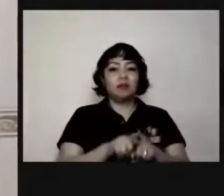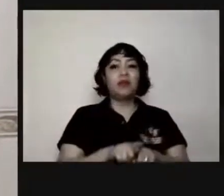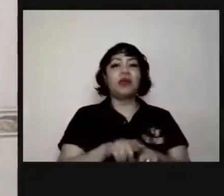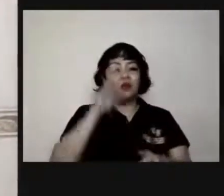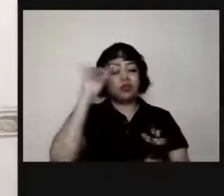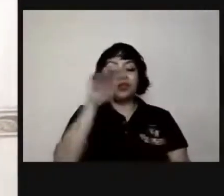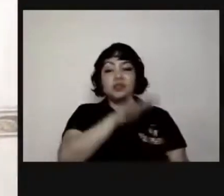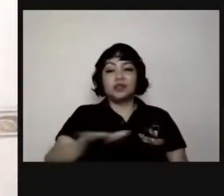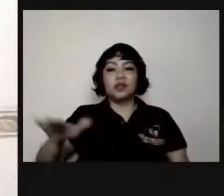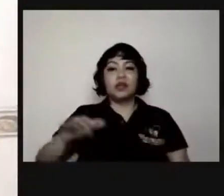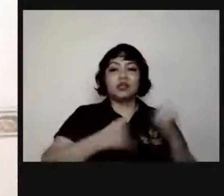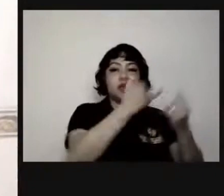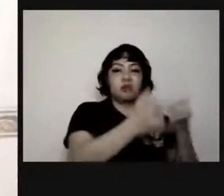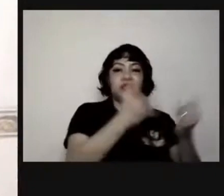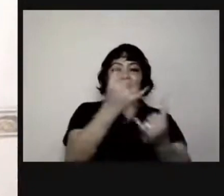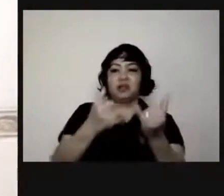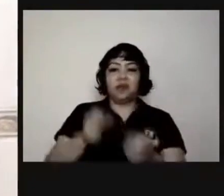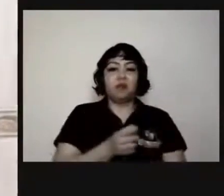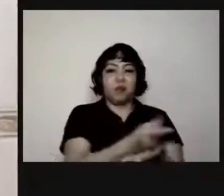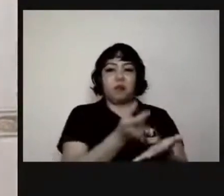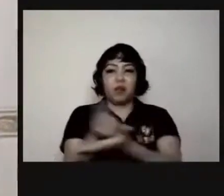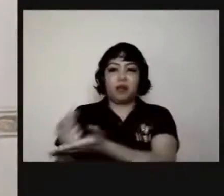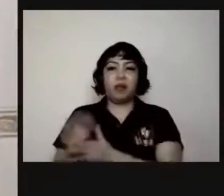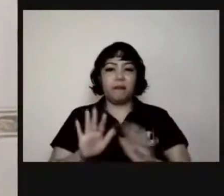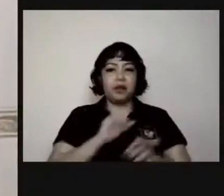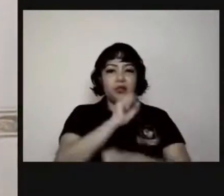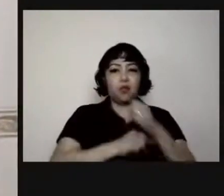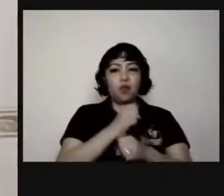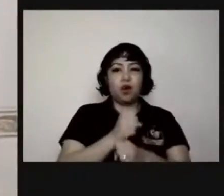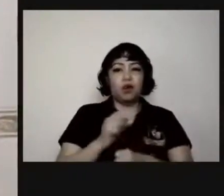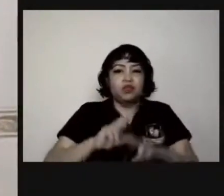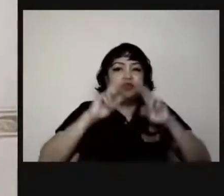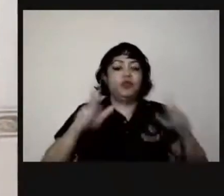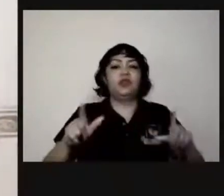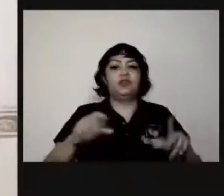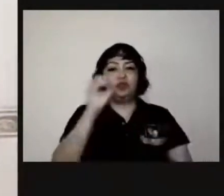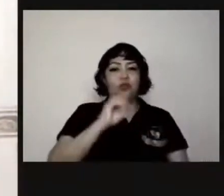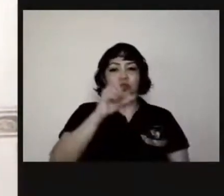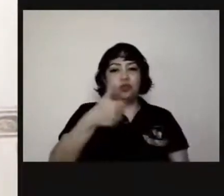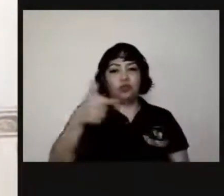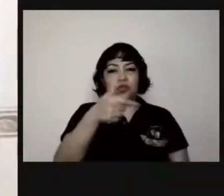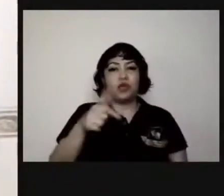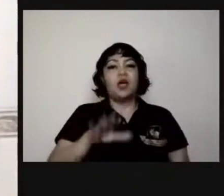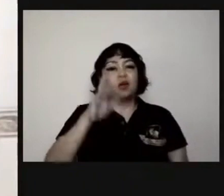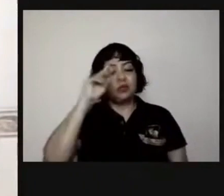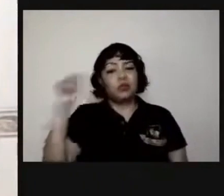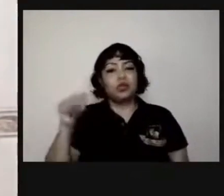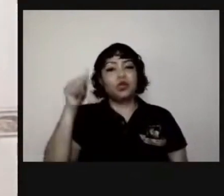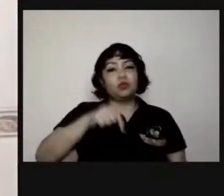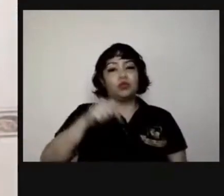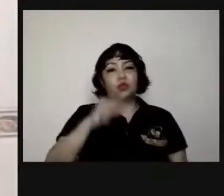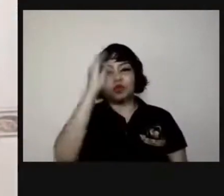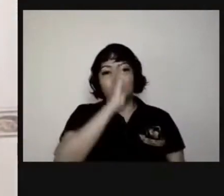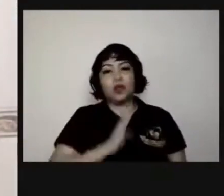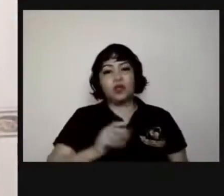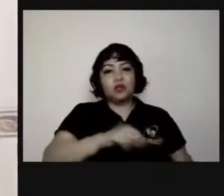querem brincar. Mas um ano diferente, esse 12 de outubro, foi quando o nosso país foi proclamado independente. Pouca